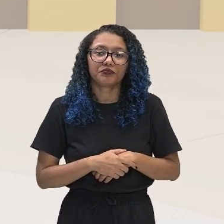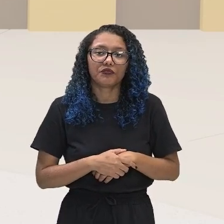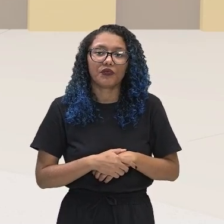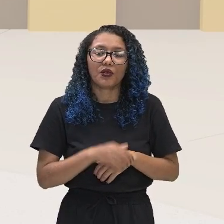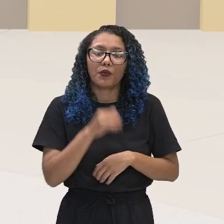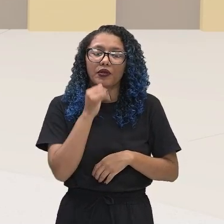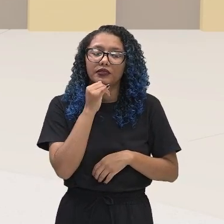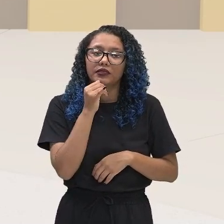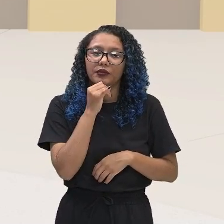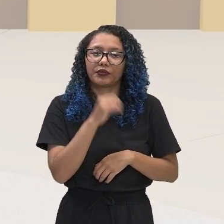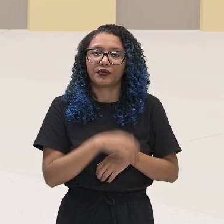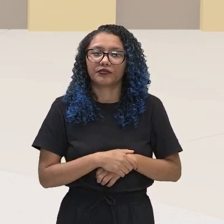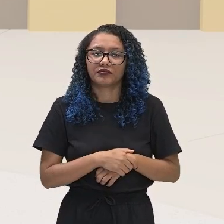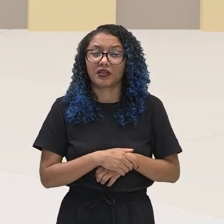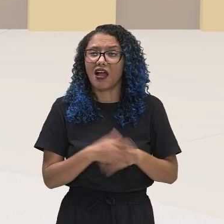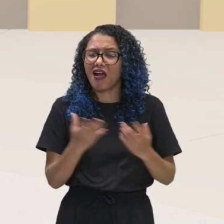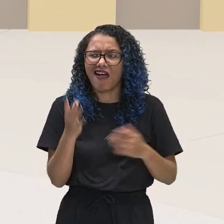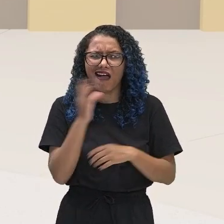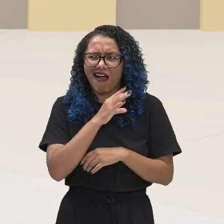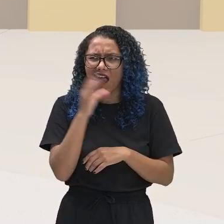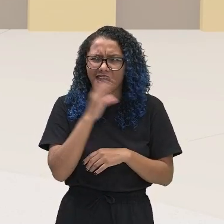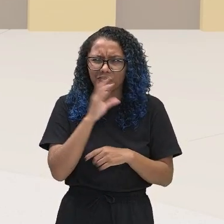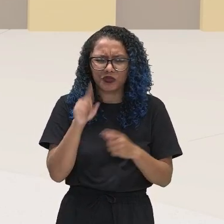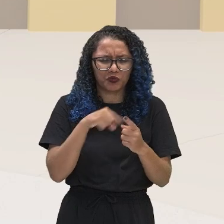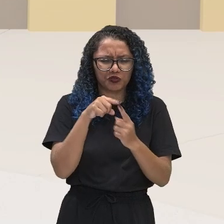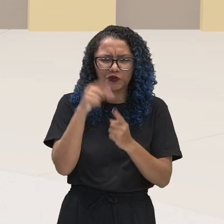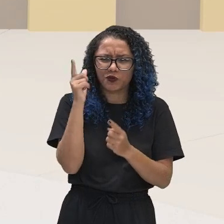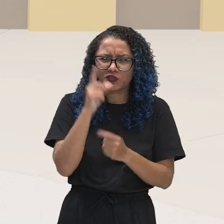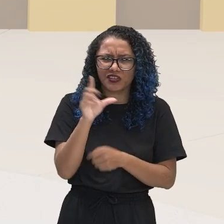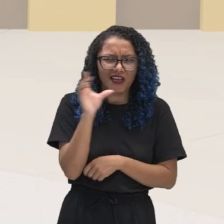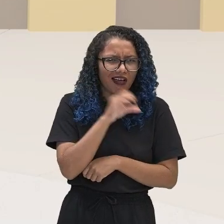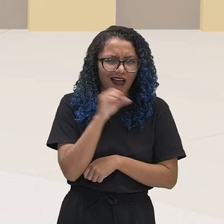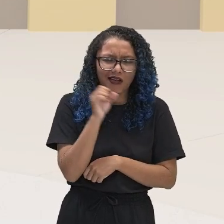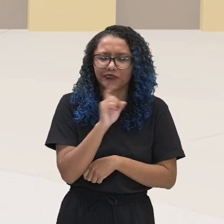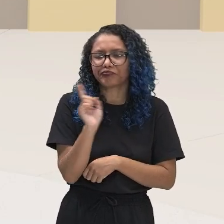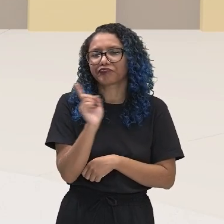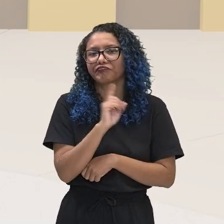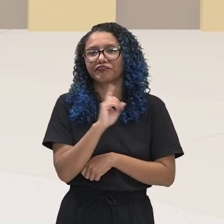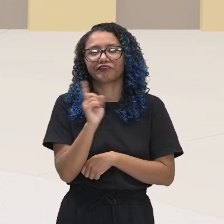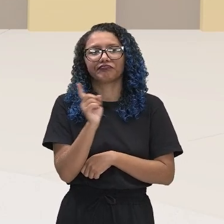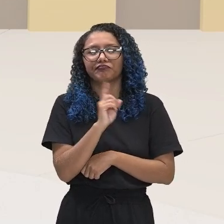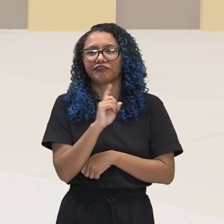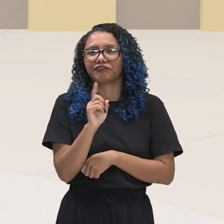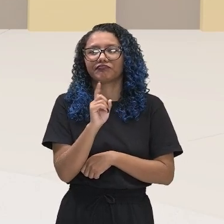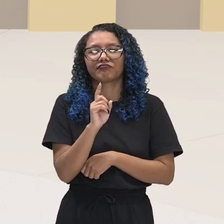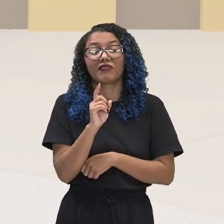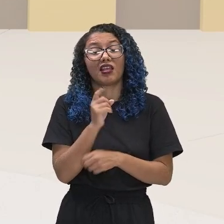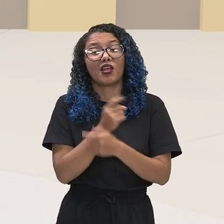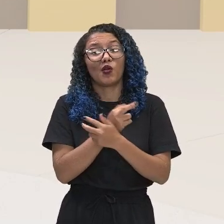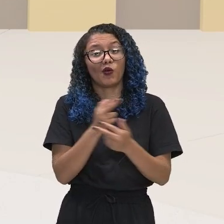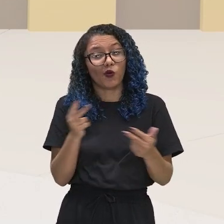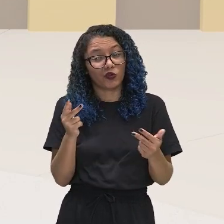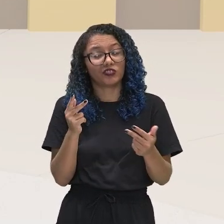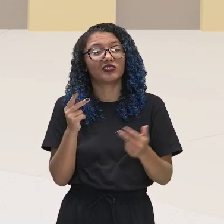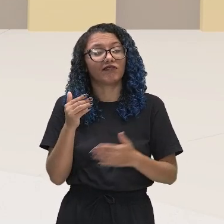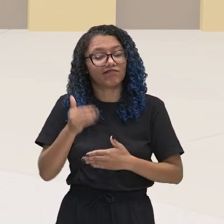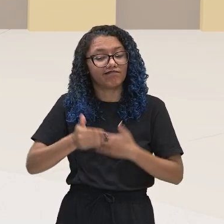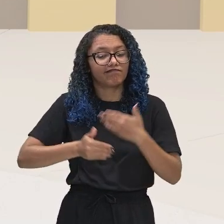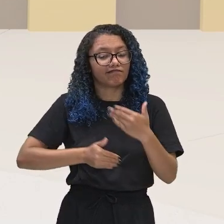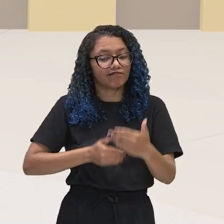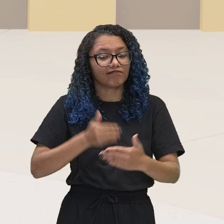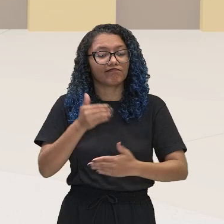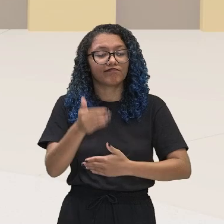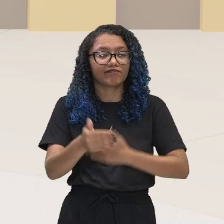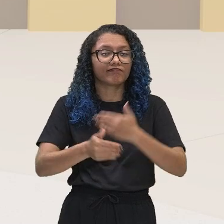seja realizado da noite para o dia, rápido. Não, nós só estamos falando de coisas que são a longo prazo. E